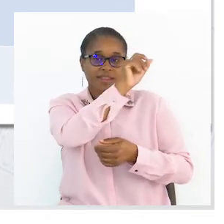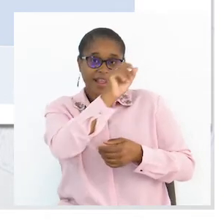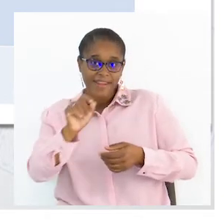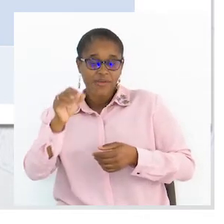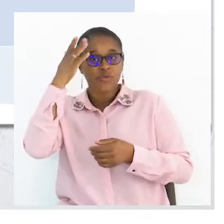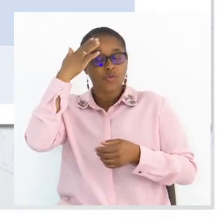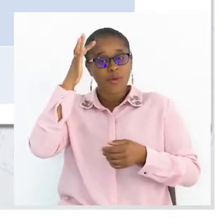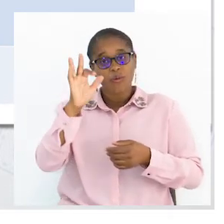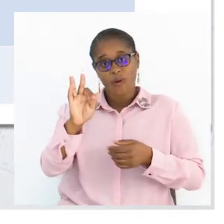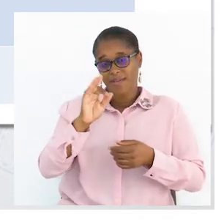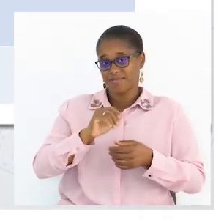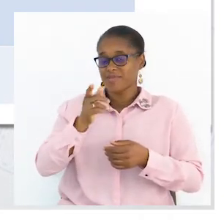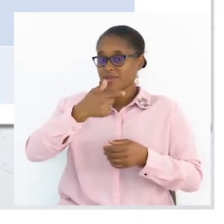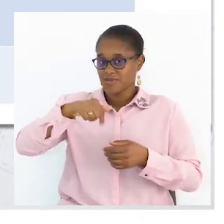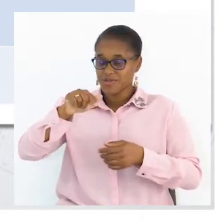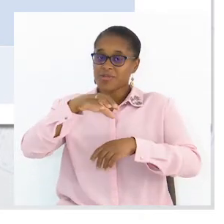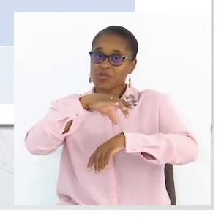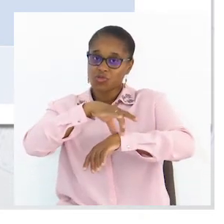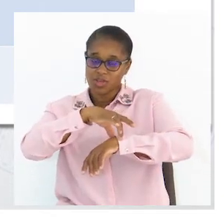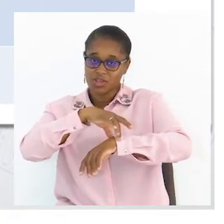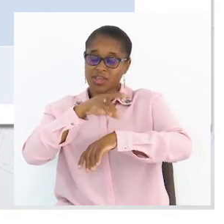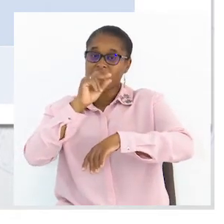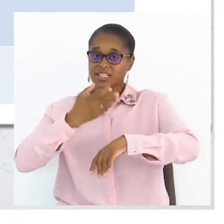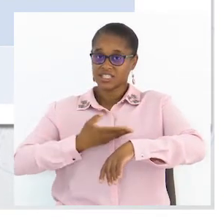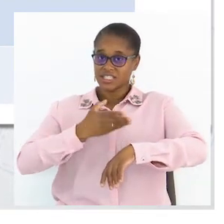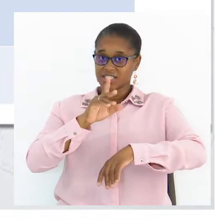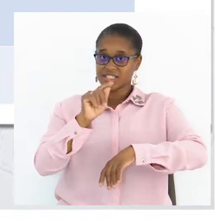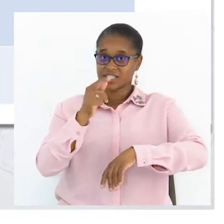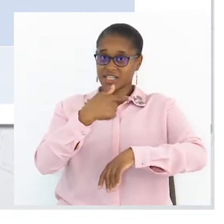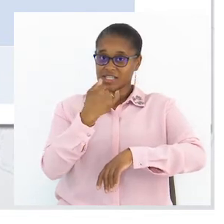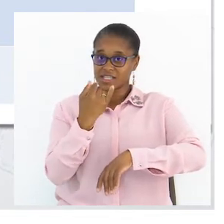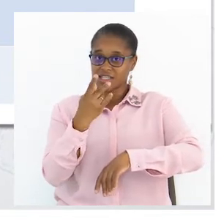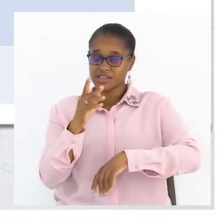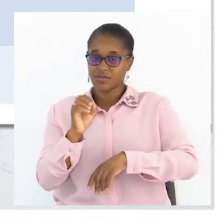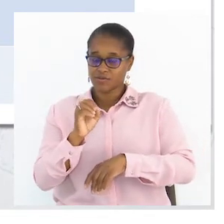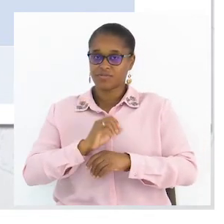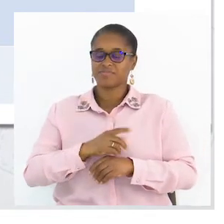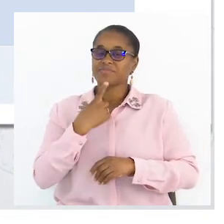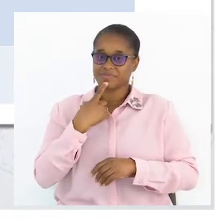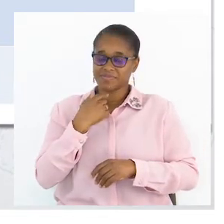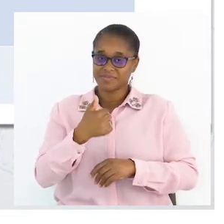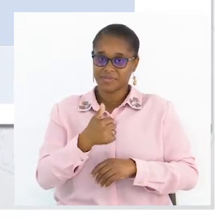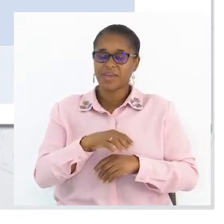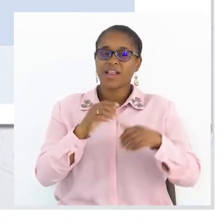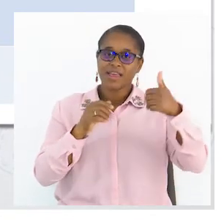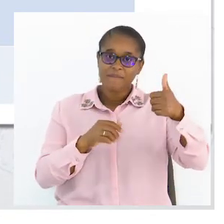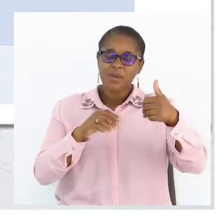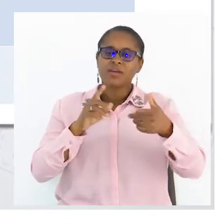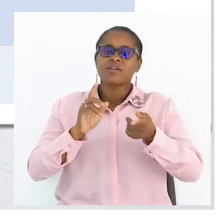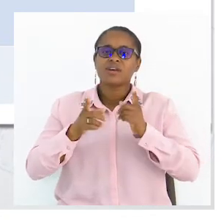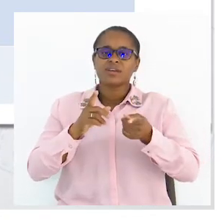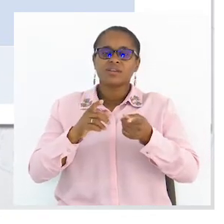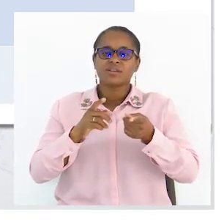número 4. Nós temos doente, é um adjetivo. Muito bem. Na linha B, com que elemento da